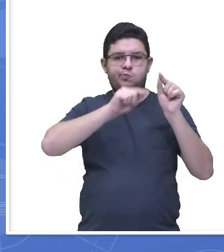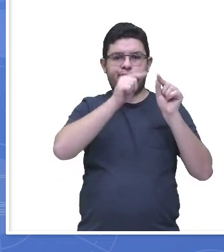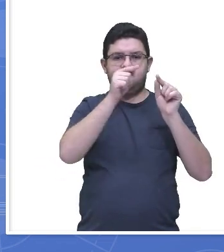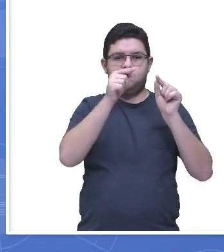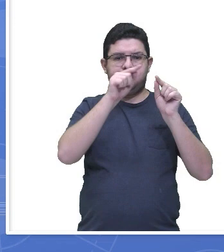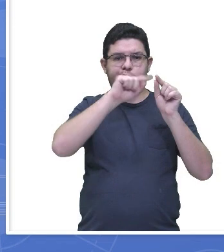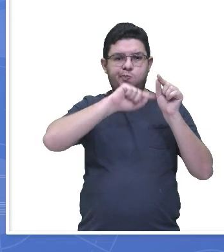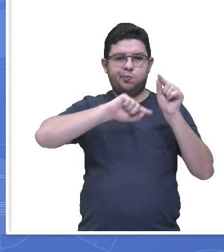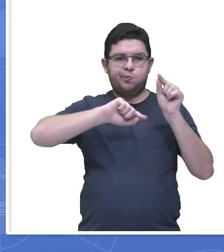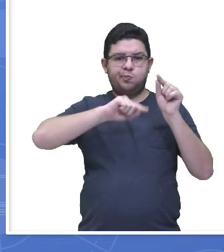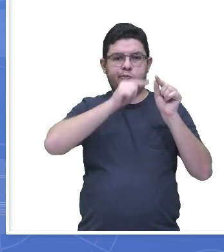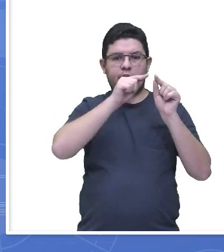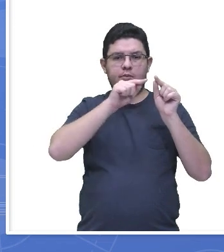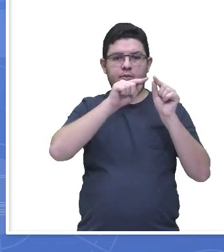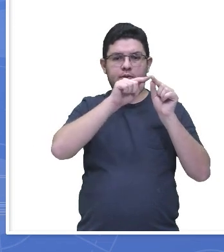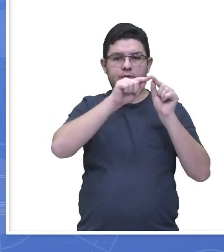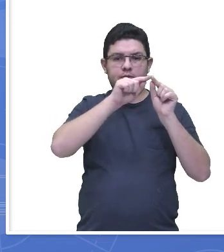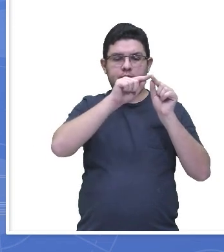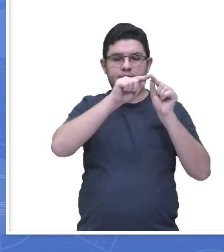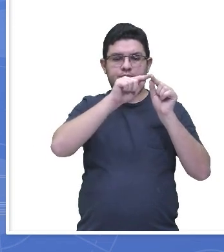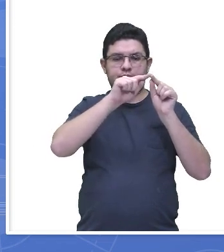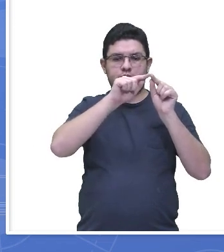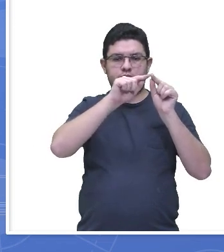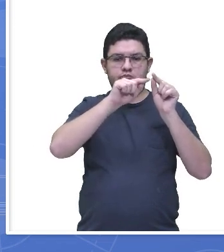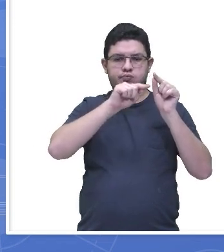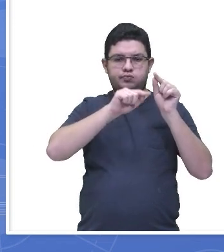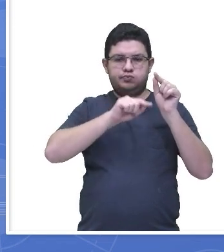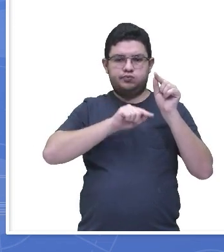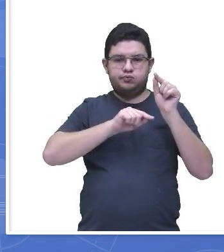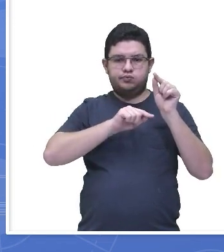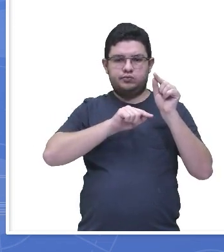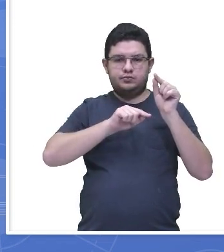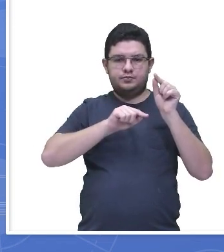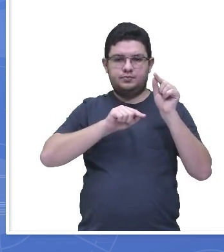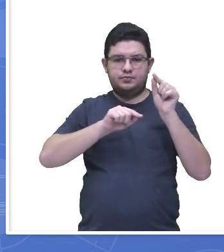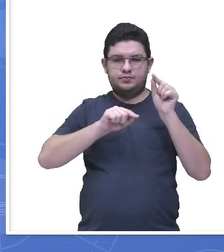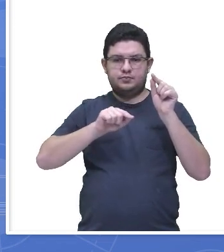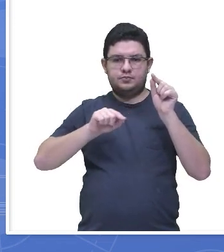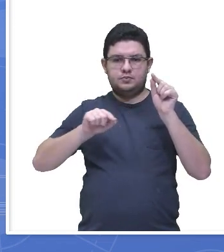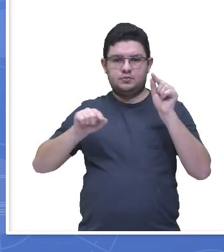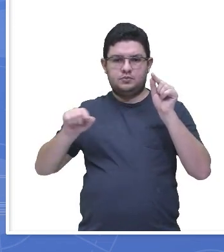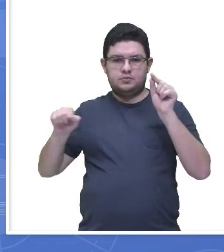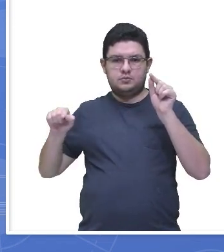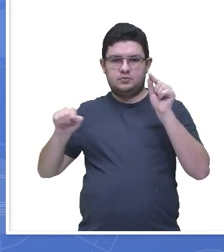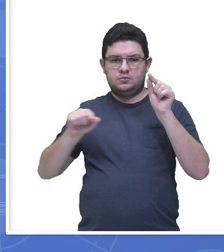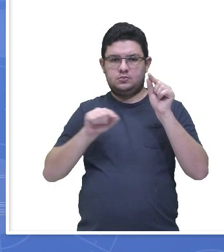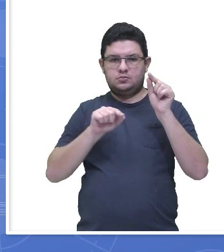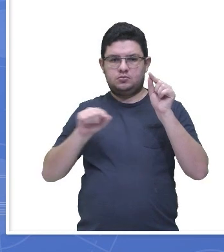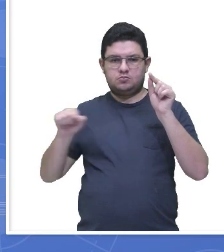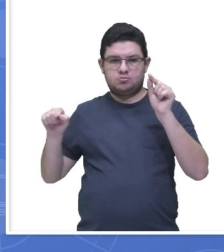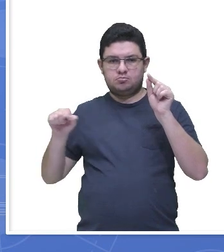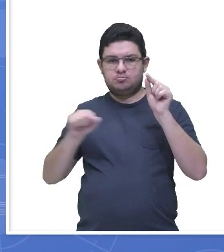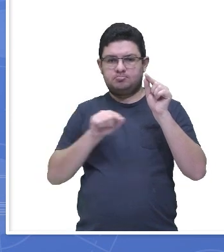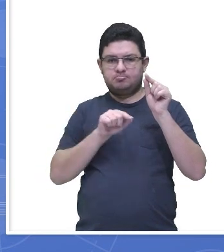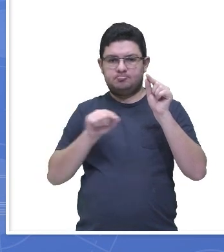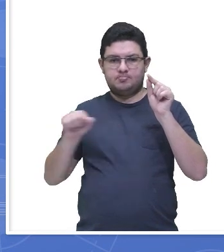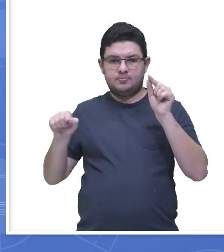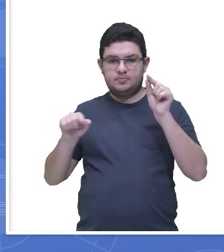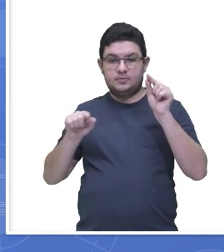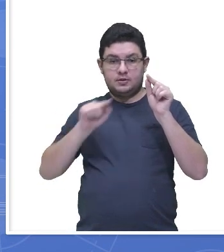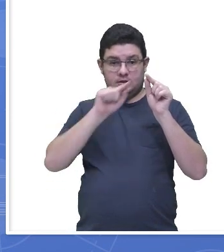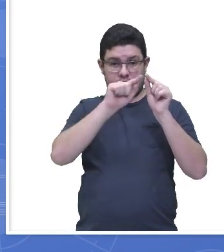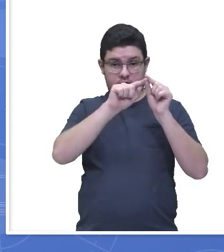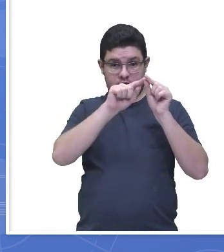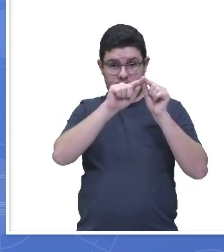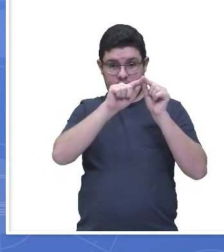dos tempos, você vai achar a nossa velocidade. Tá, pessoal? Então é isso aí, né? Vamos agora assistir um